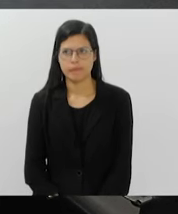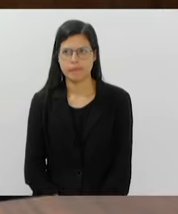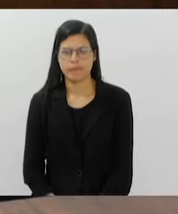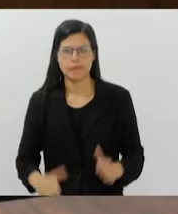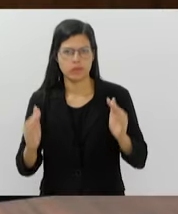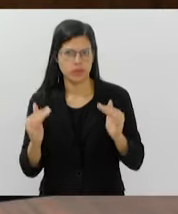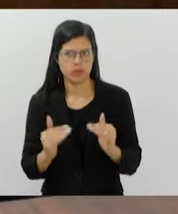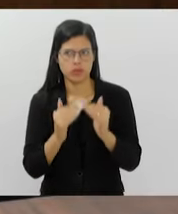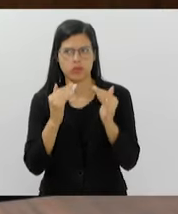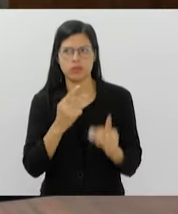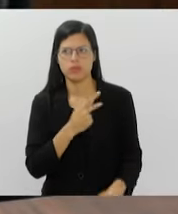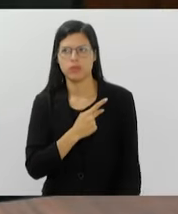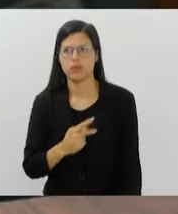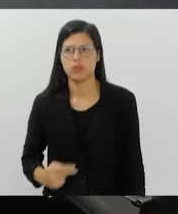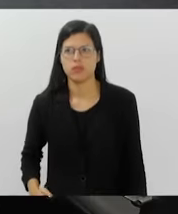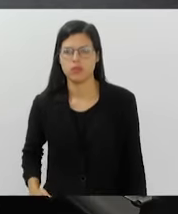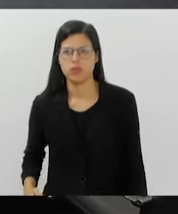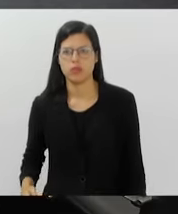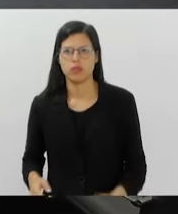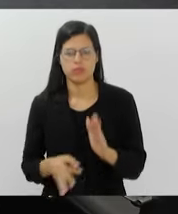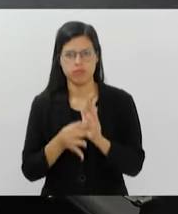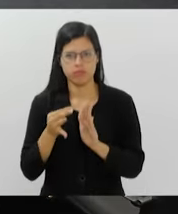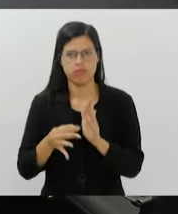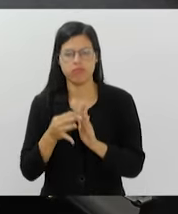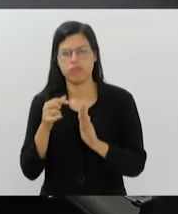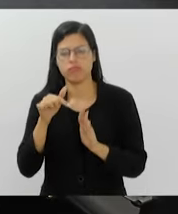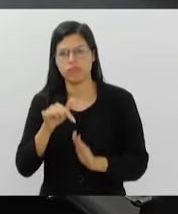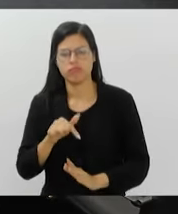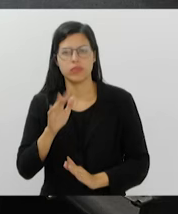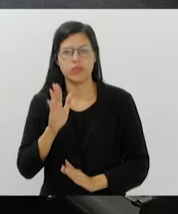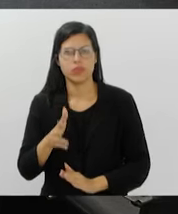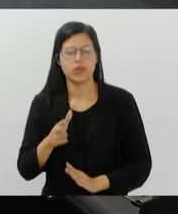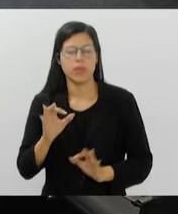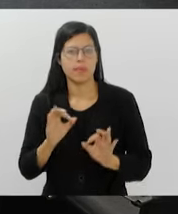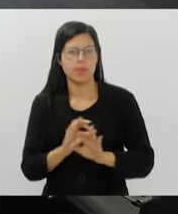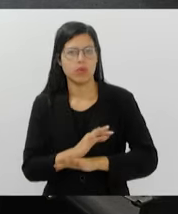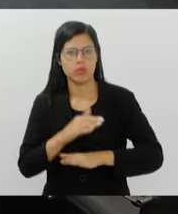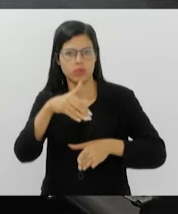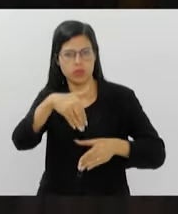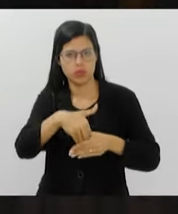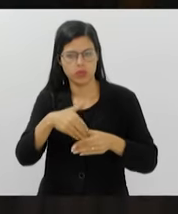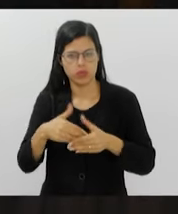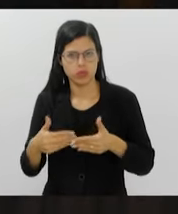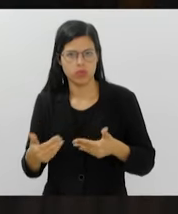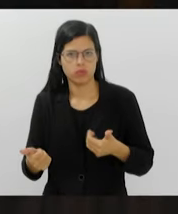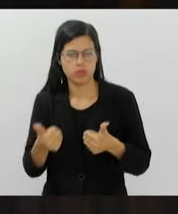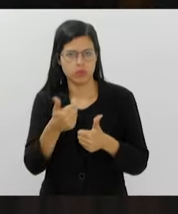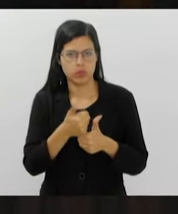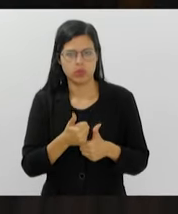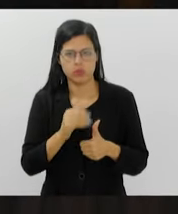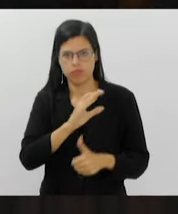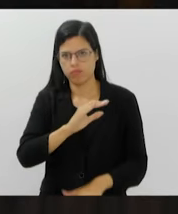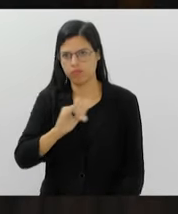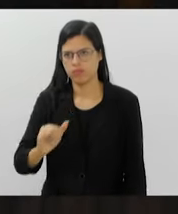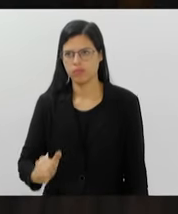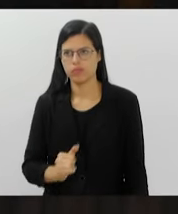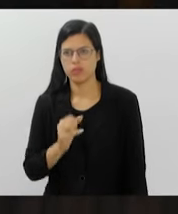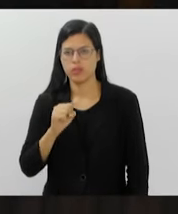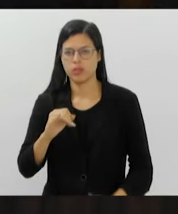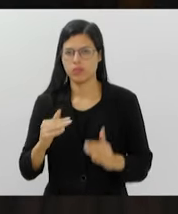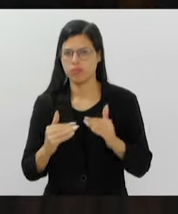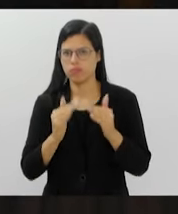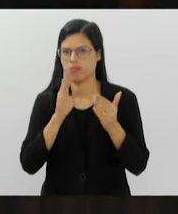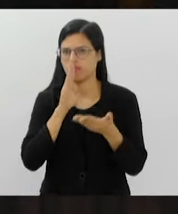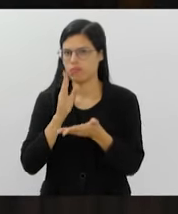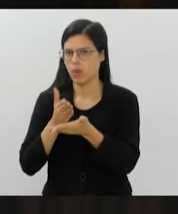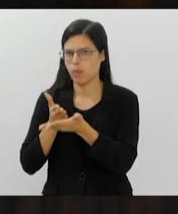Favorável, presidente. Com parecer emitido em votação o substitutivo da CCJ. Senhores que aprovam,